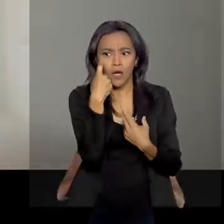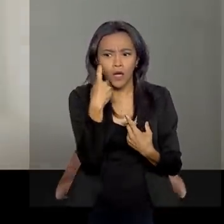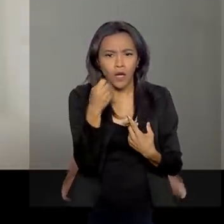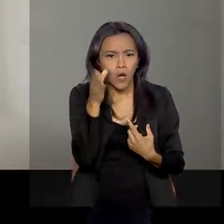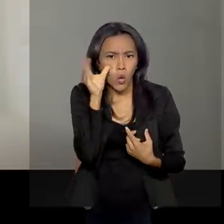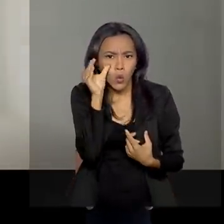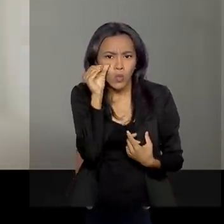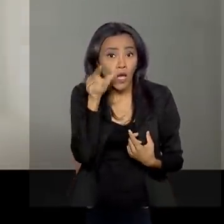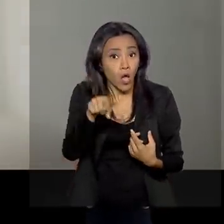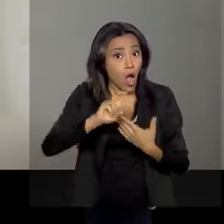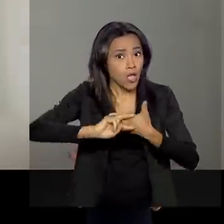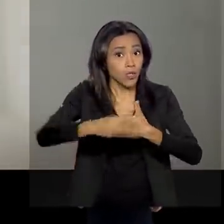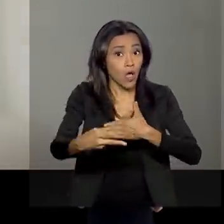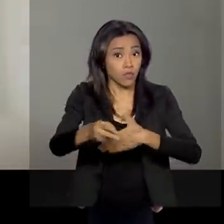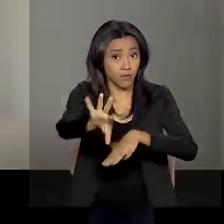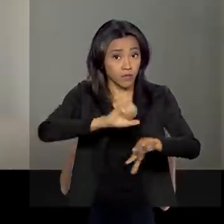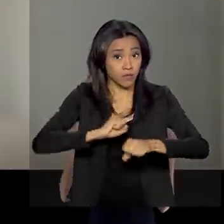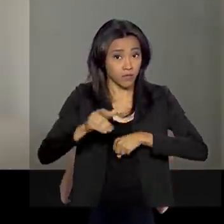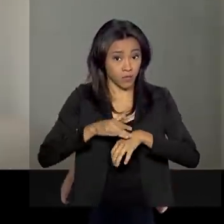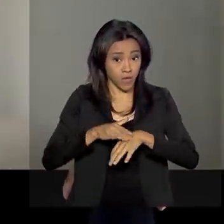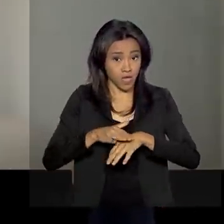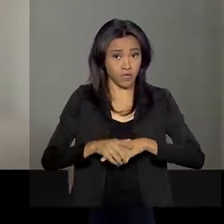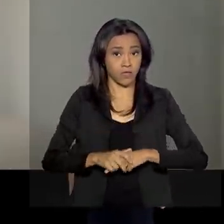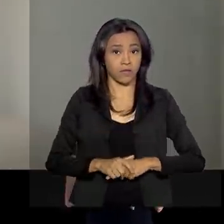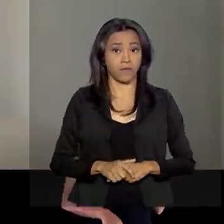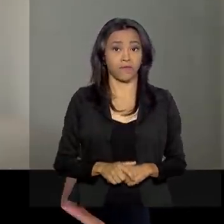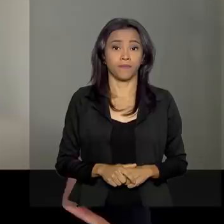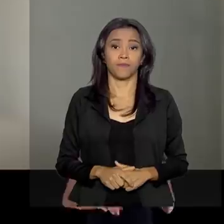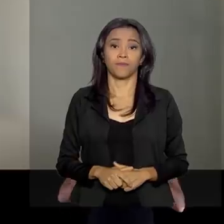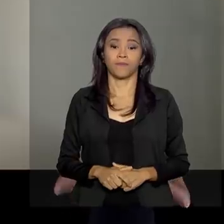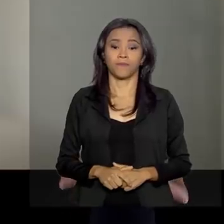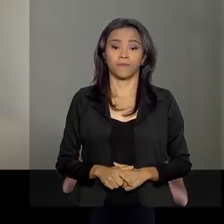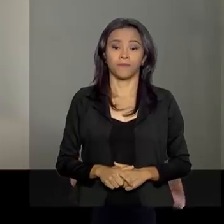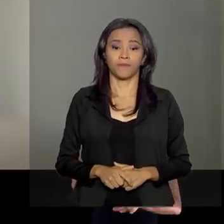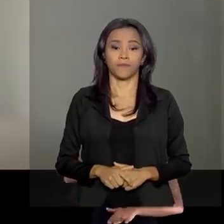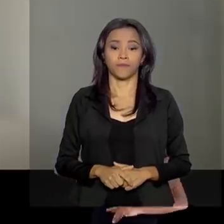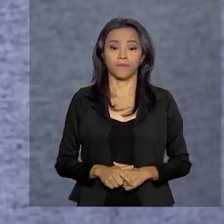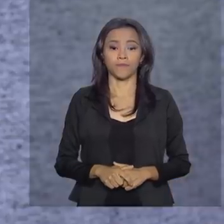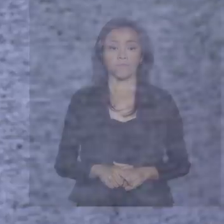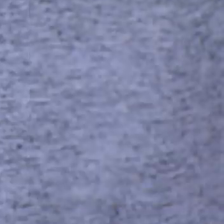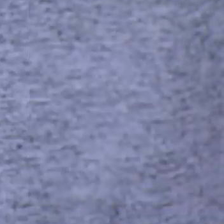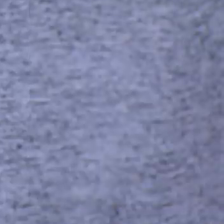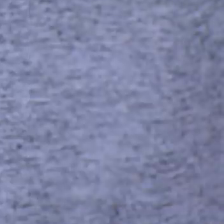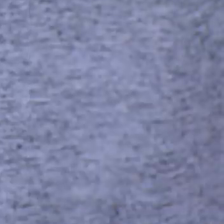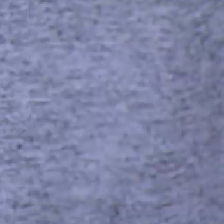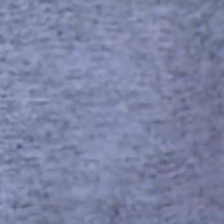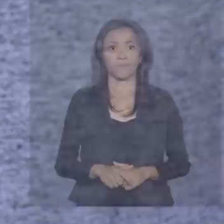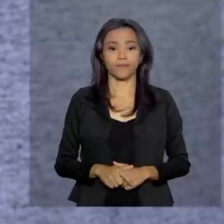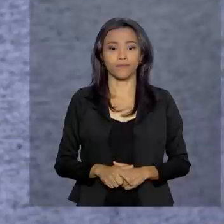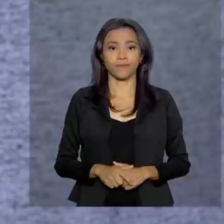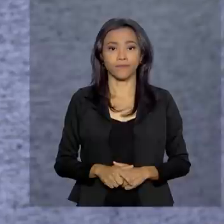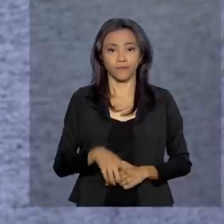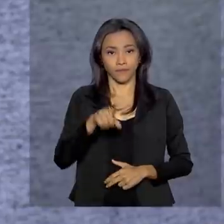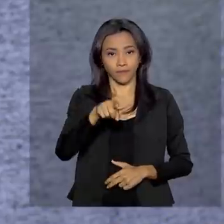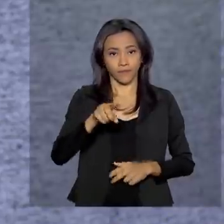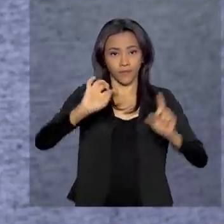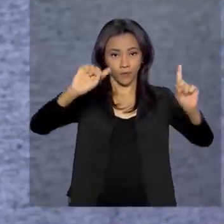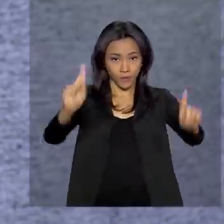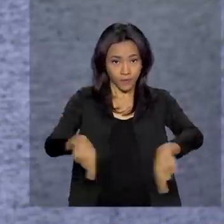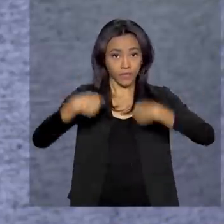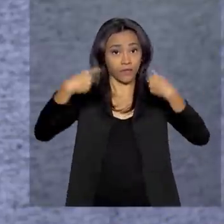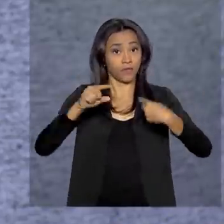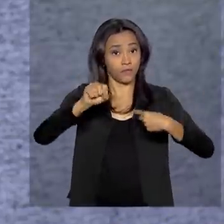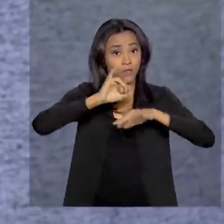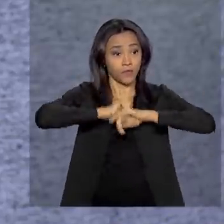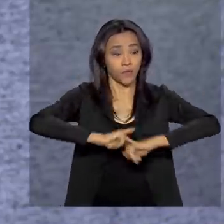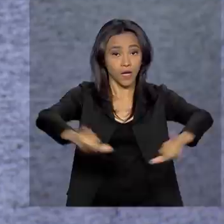a consequência dessas infecções mais importante de que pesquisar é você em prática o desafio que foi colocado pelas agências é